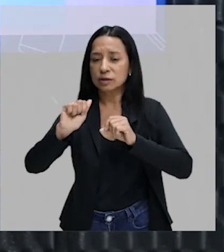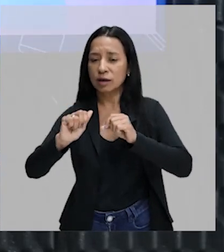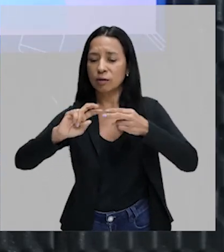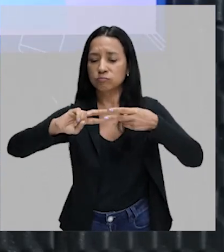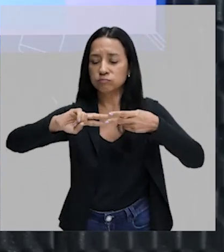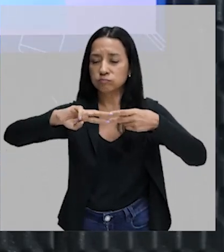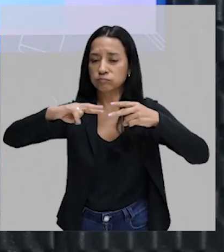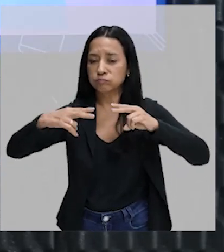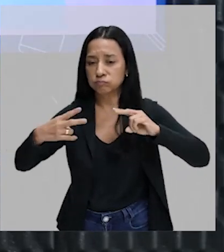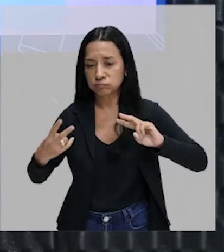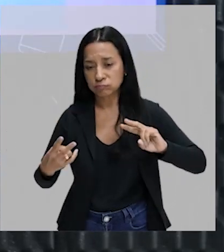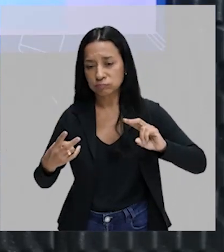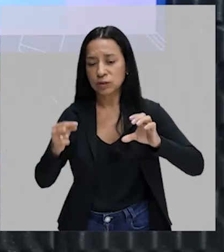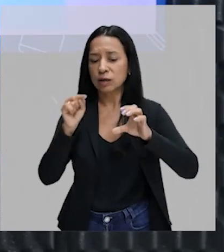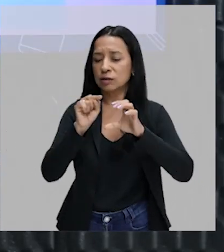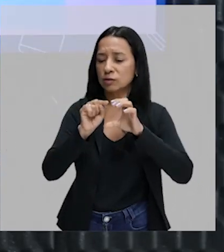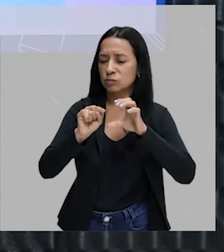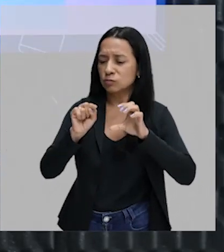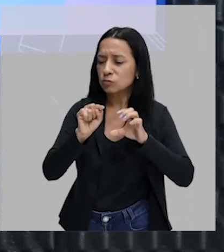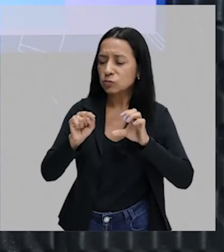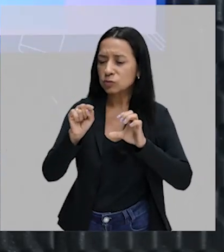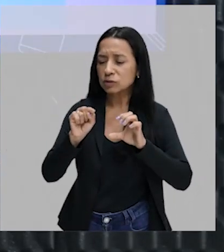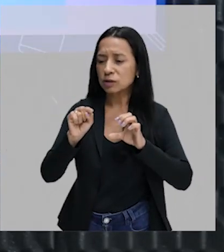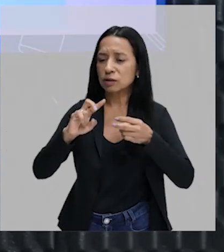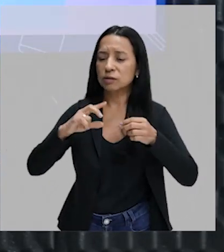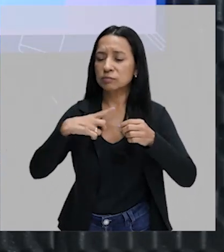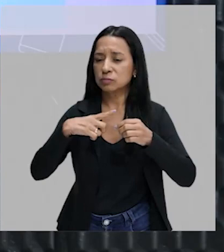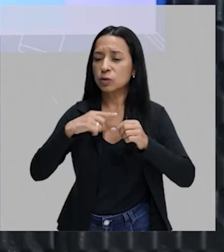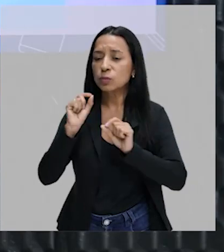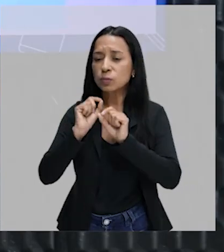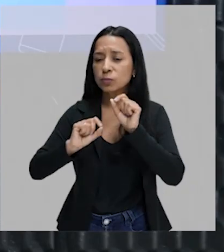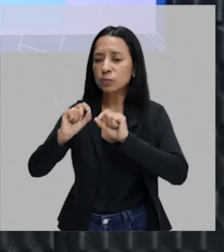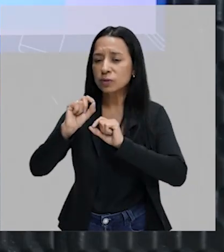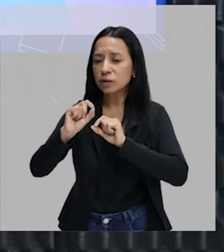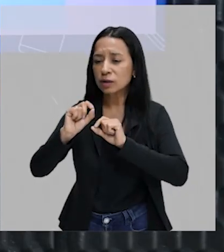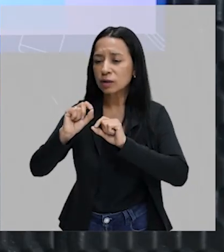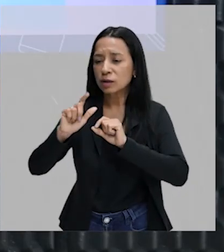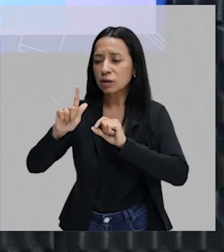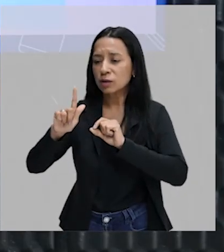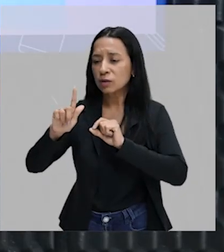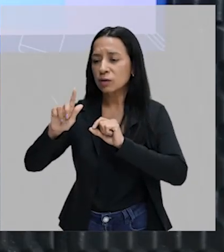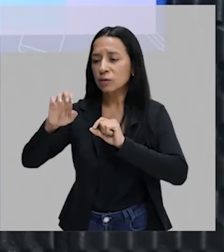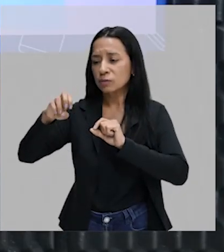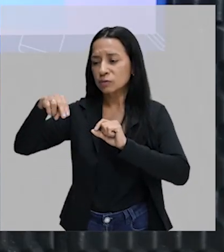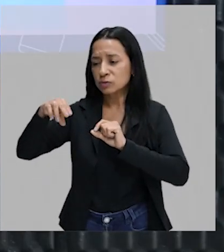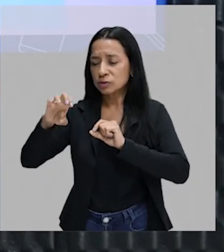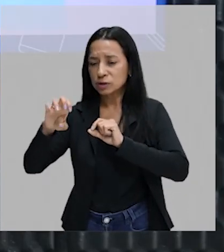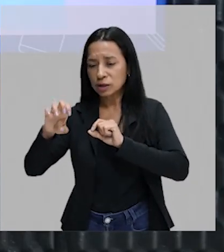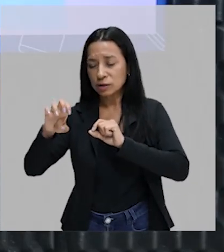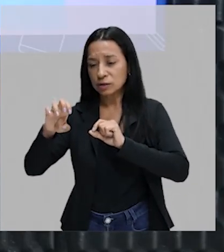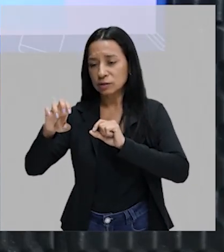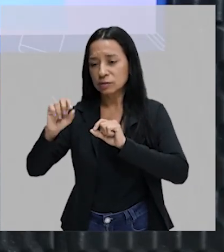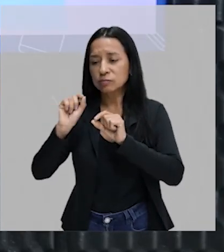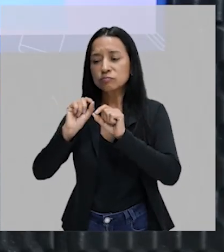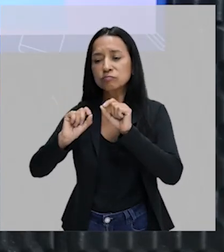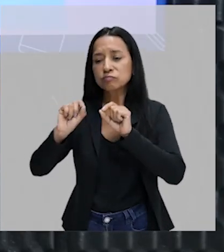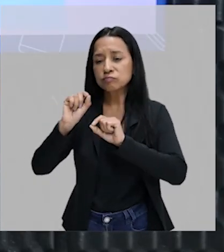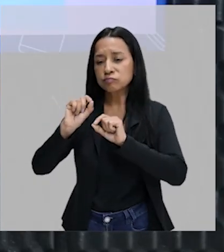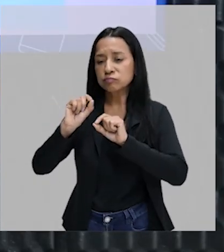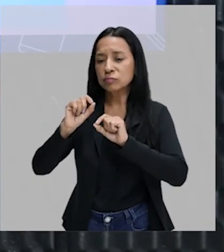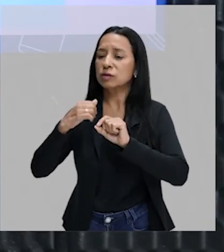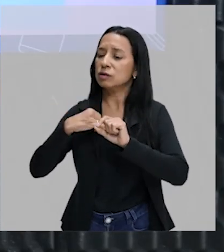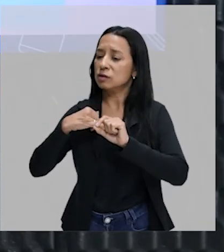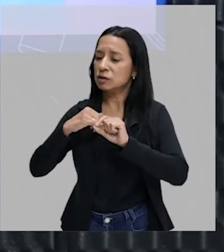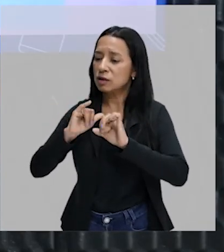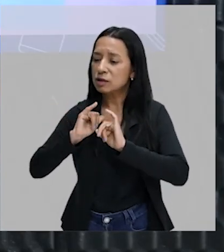lá dentro do DNA, nós temos o que, pessoal? Nós temos o gene. O gene, ele tem